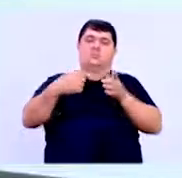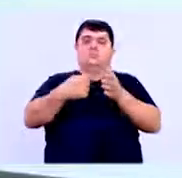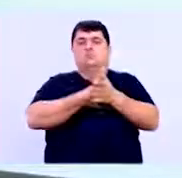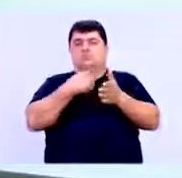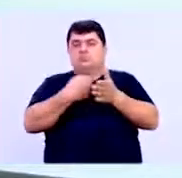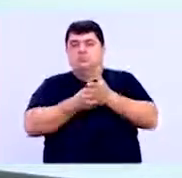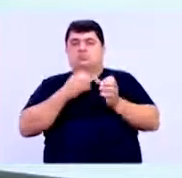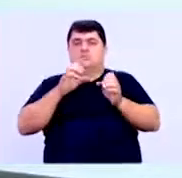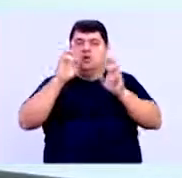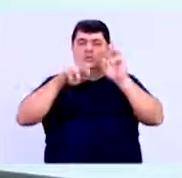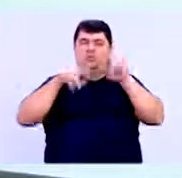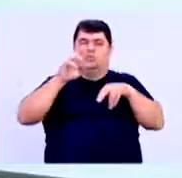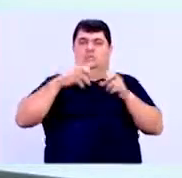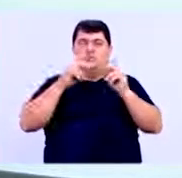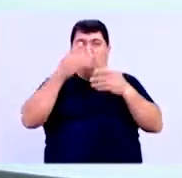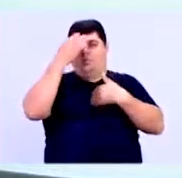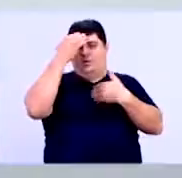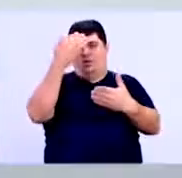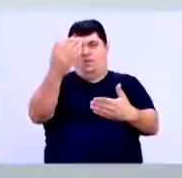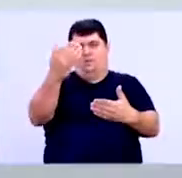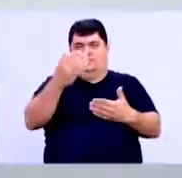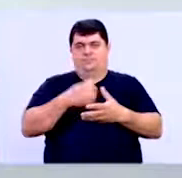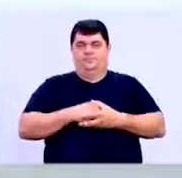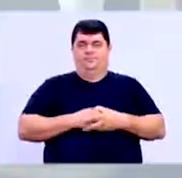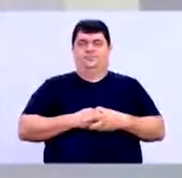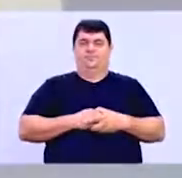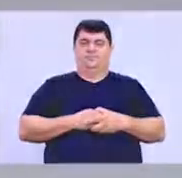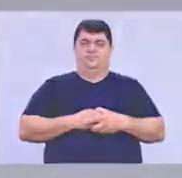dúvidas, caso existam. Obrigado.